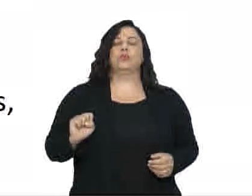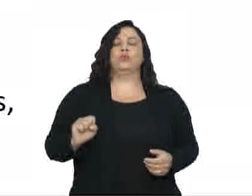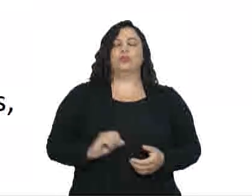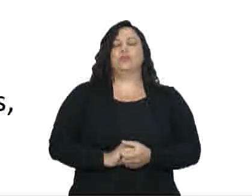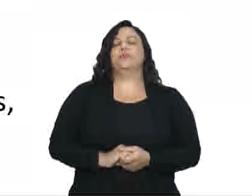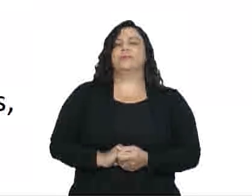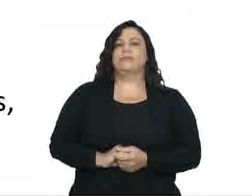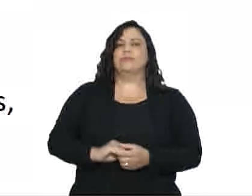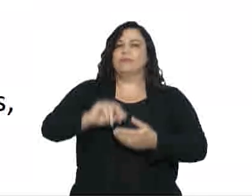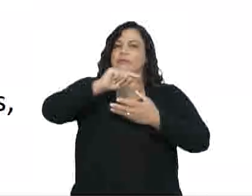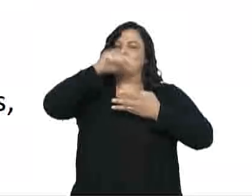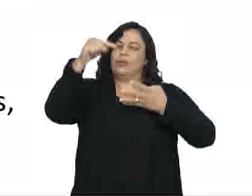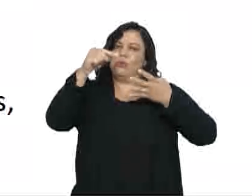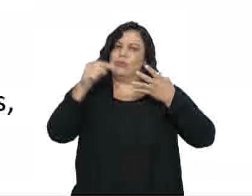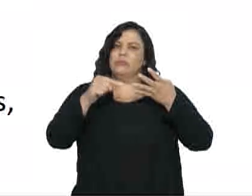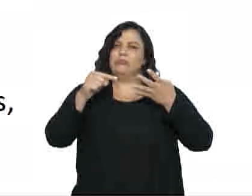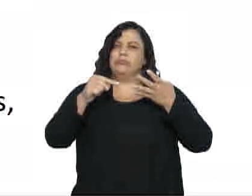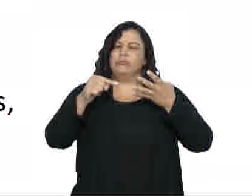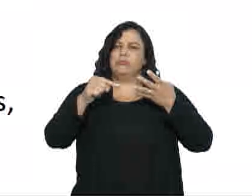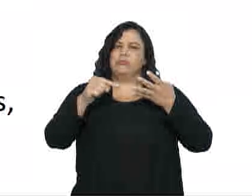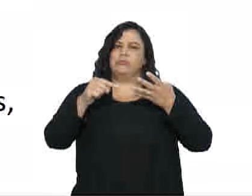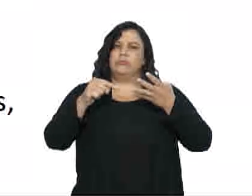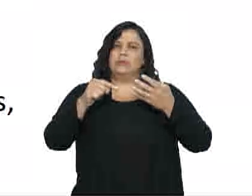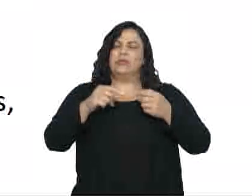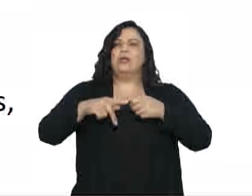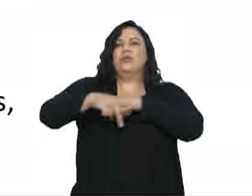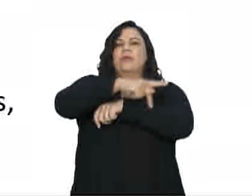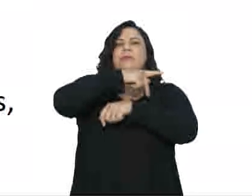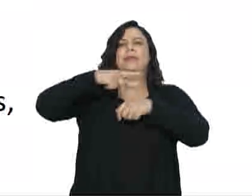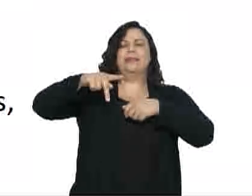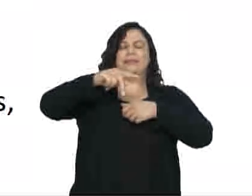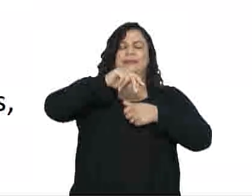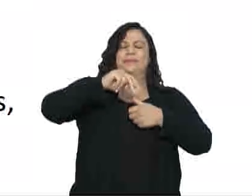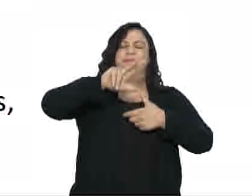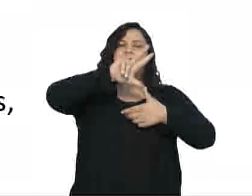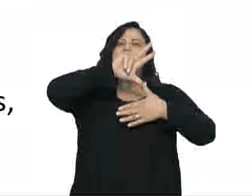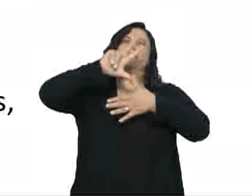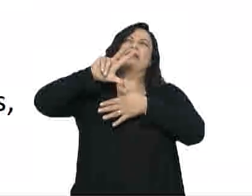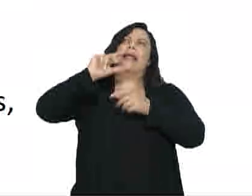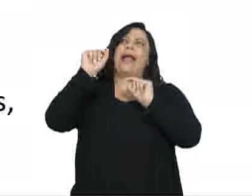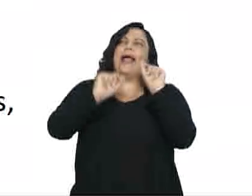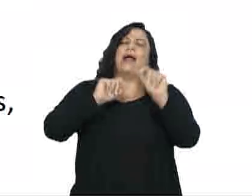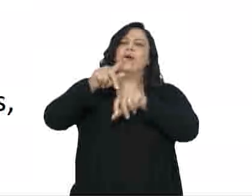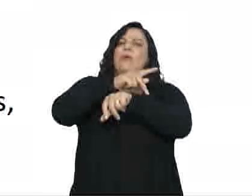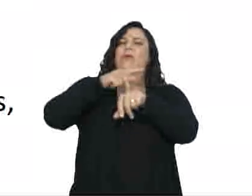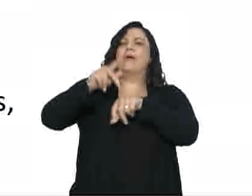adotado em países da América Latina. Quem? Argentina, Brasil, México.